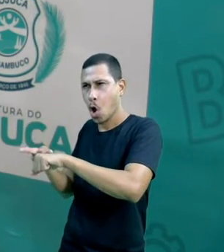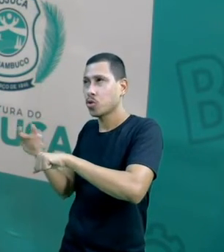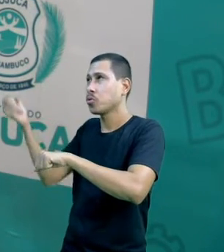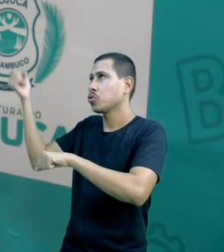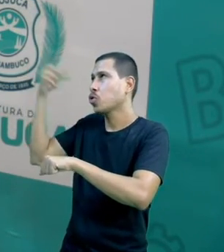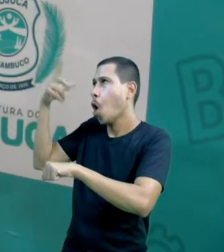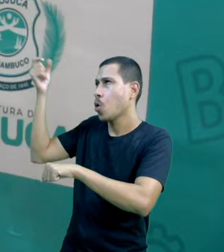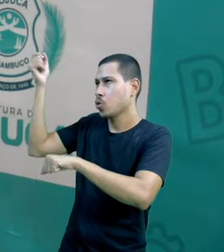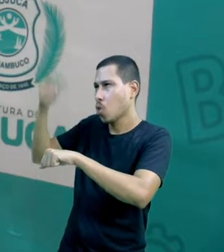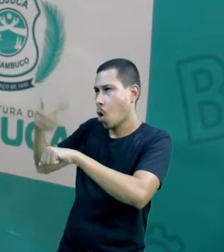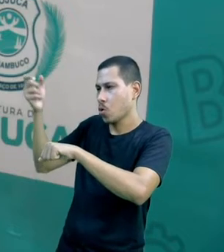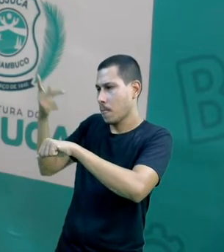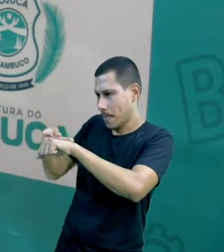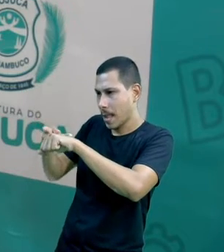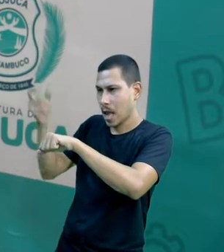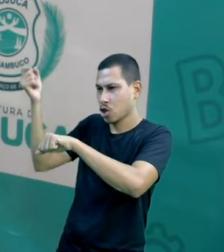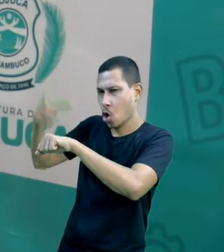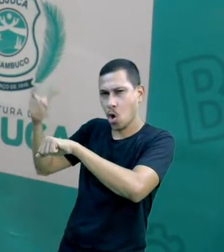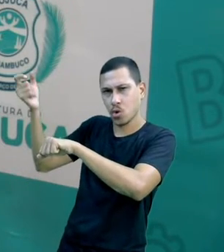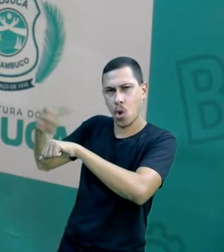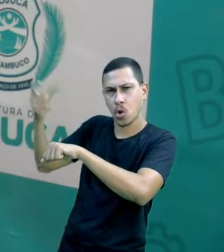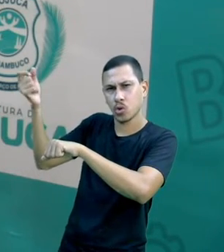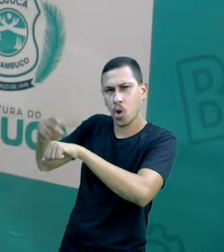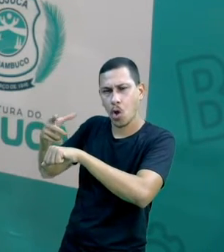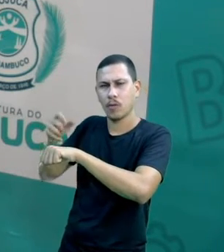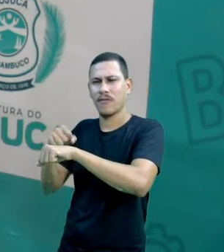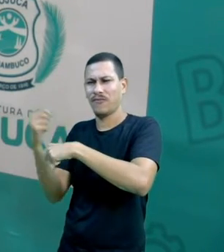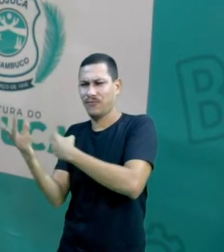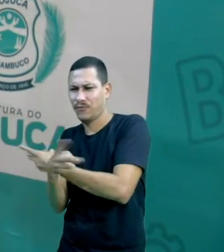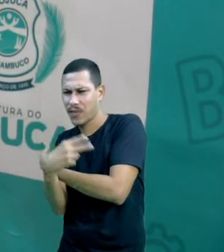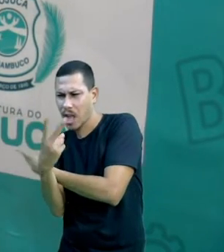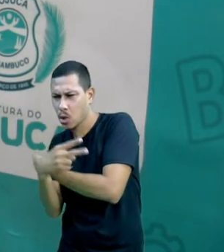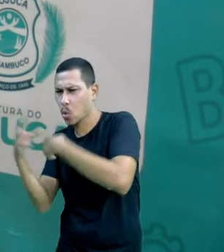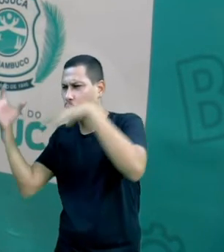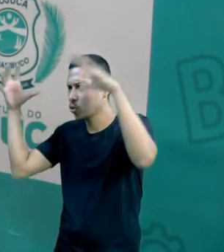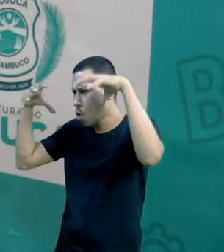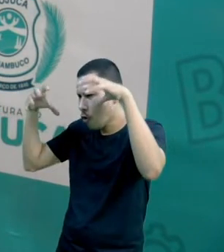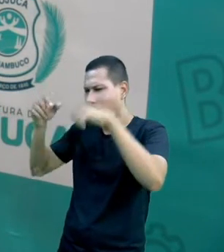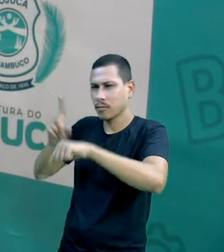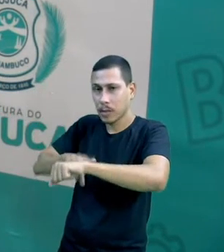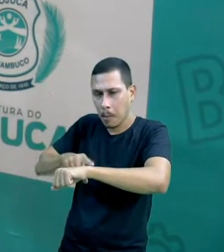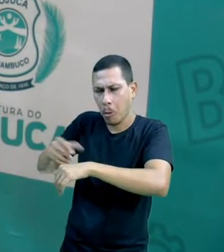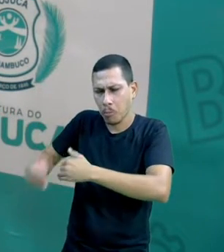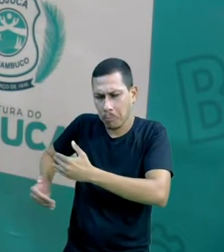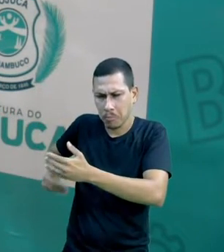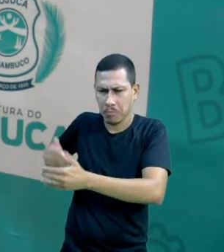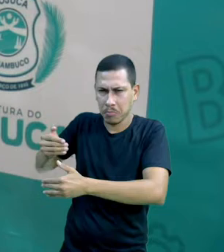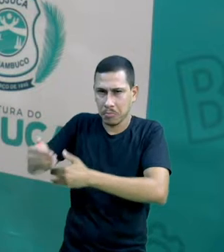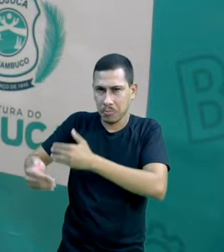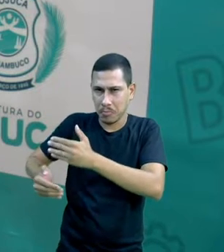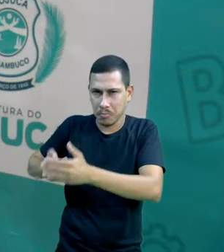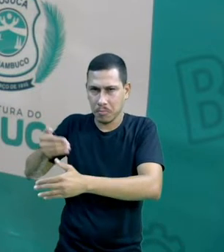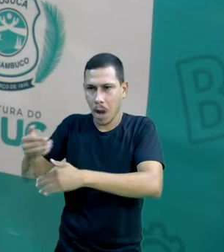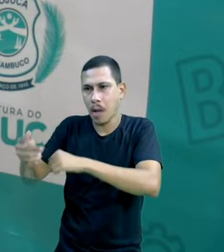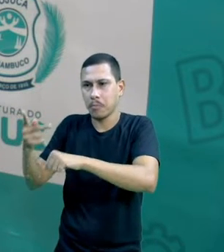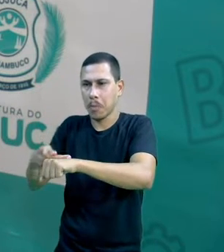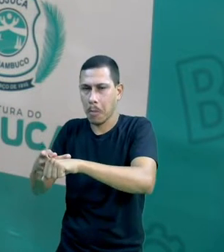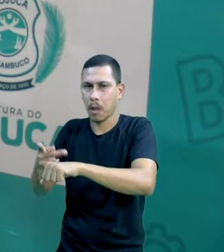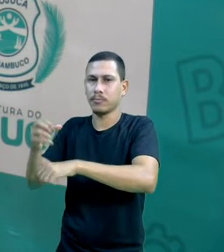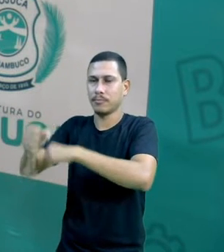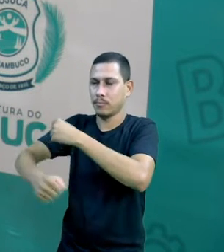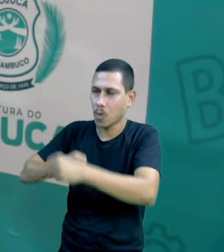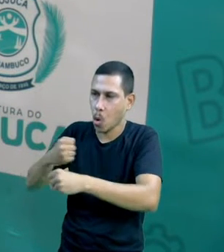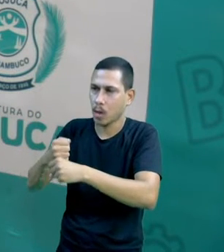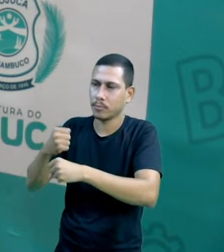sol, leva chuva, né? Vento, e vai passando o tempo. E eu vou deixando um ano,